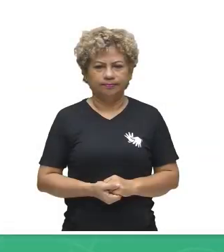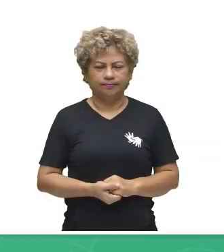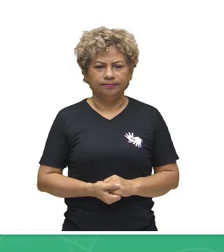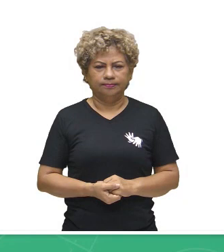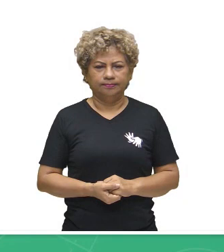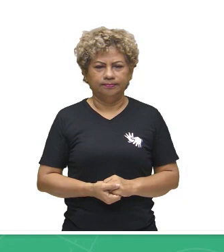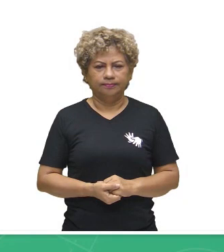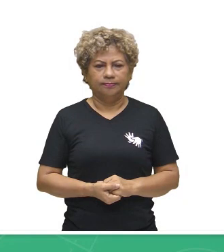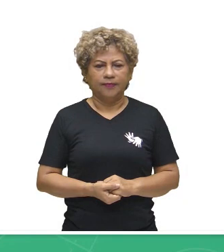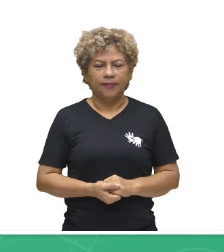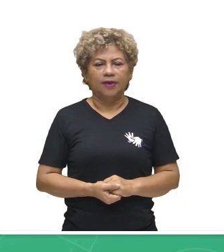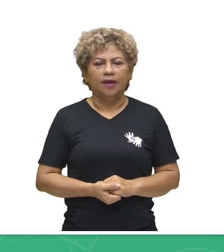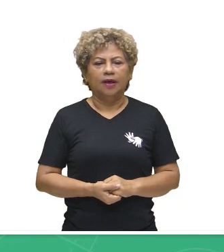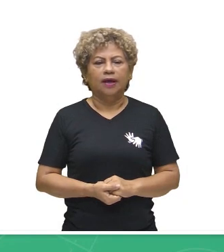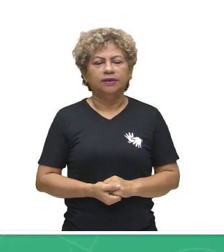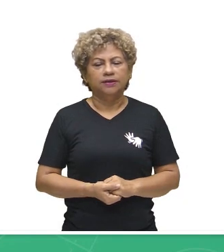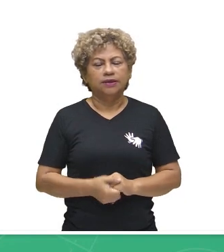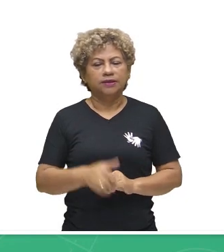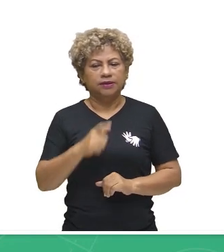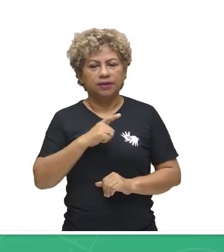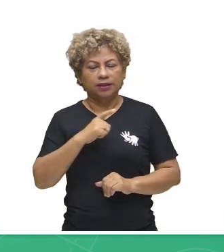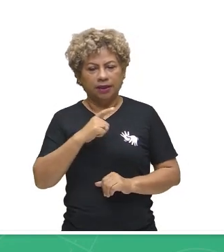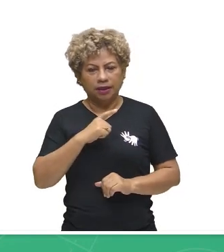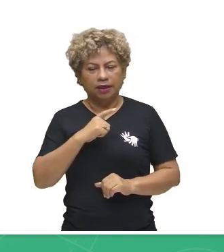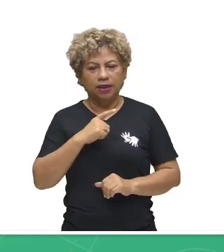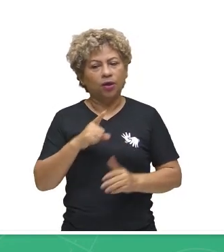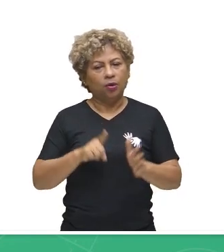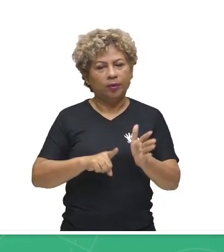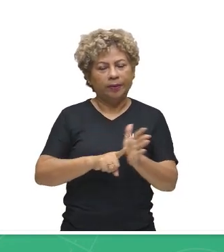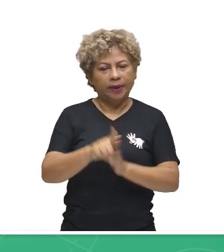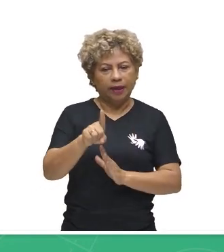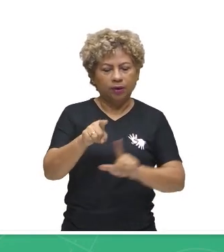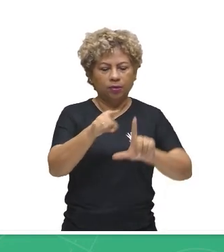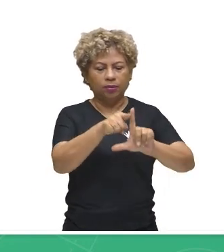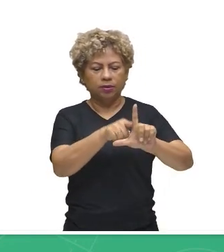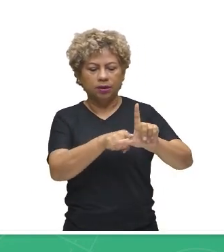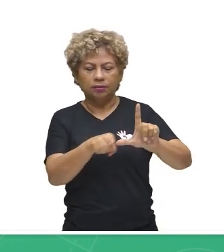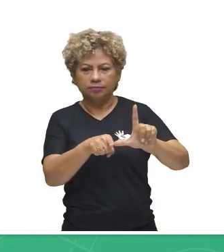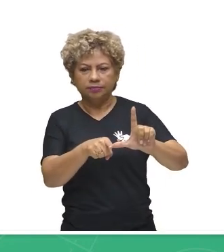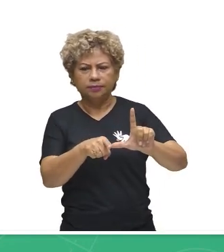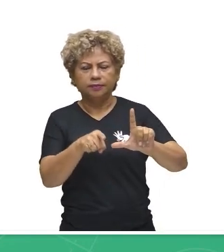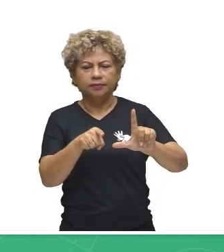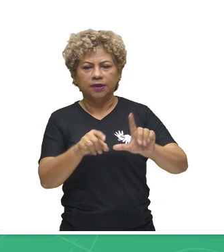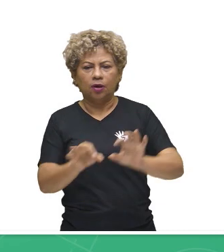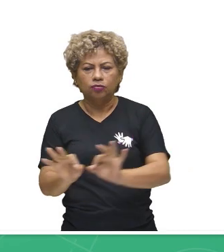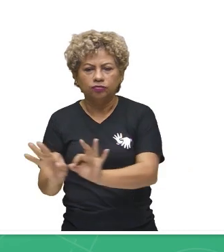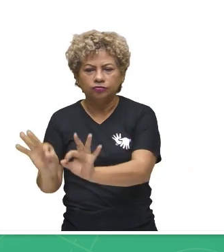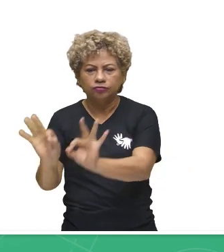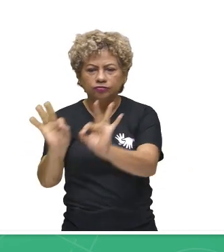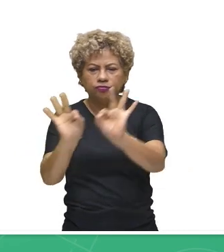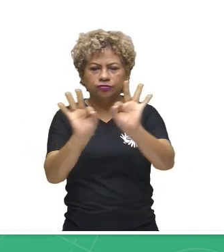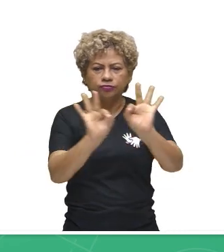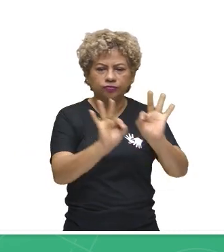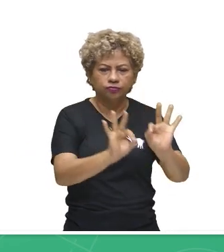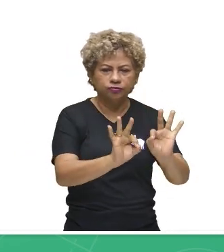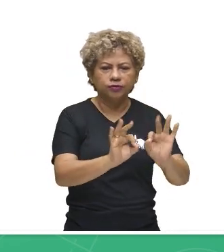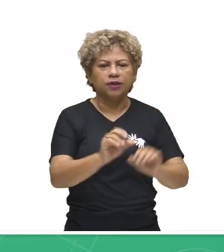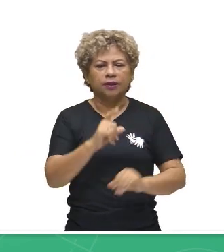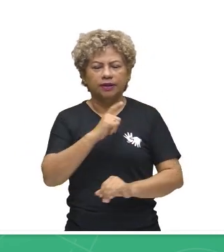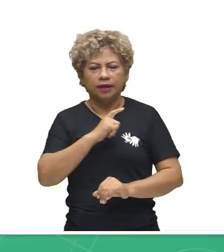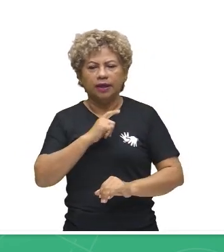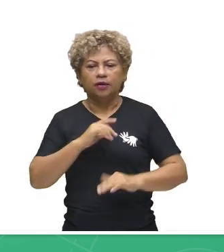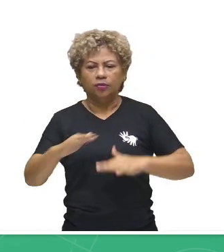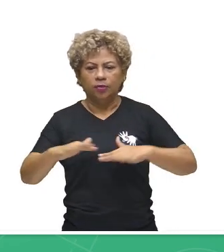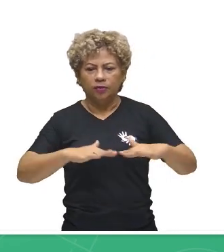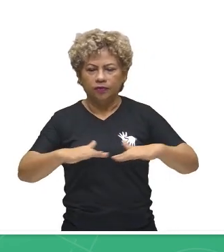Muito bem, temos uma questão sobre esses gráficos. Vejam. Tenho aí esse movimento,